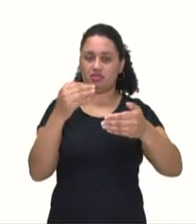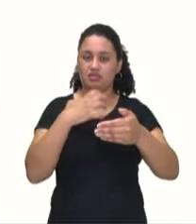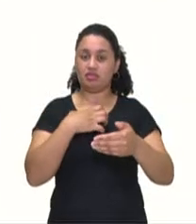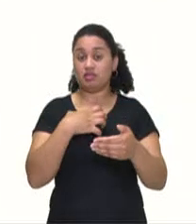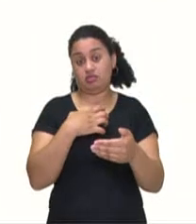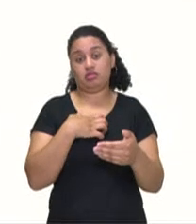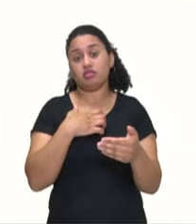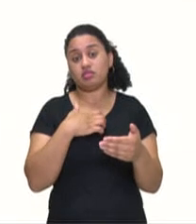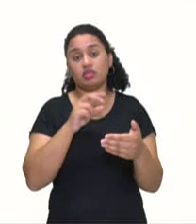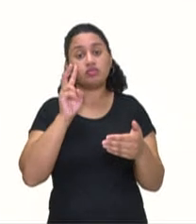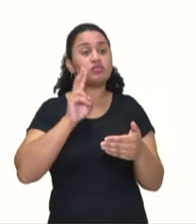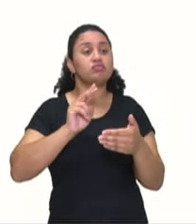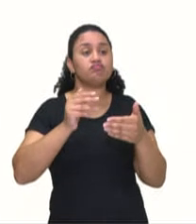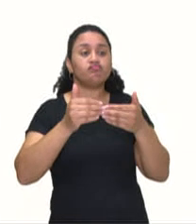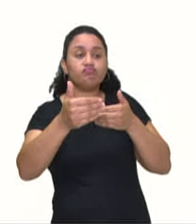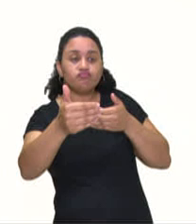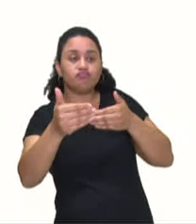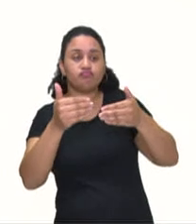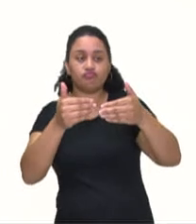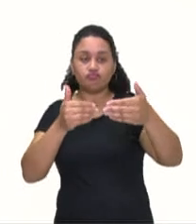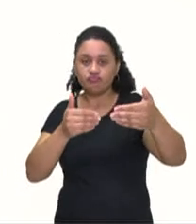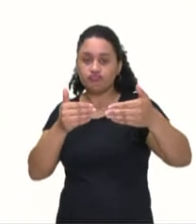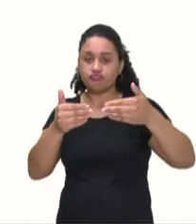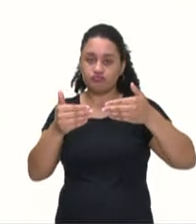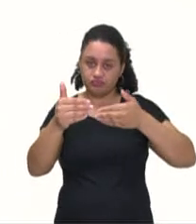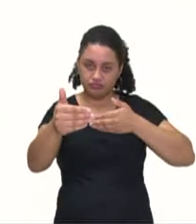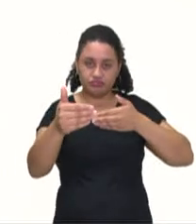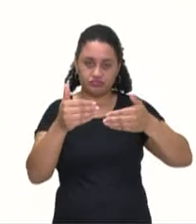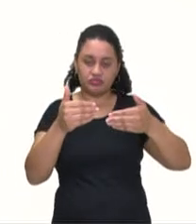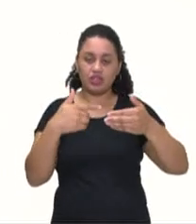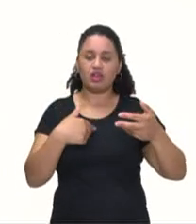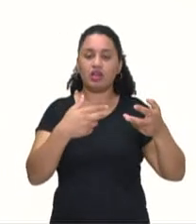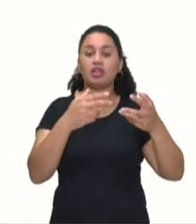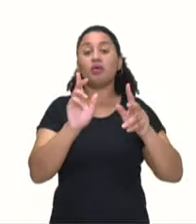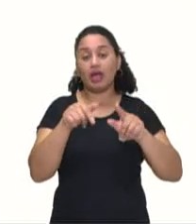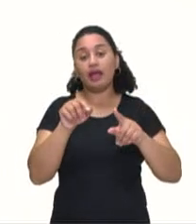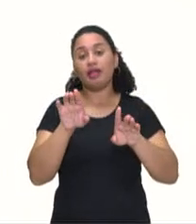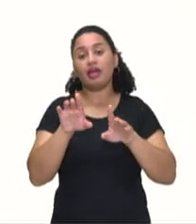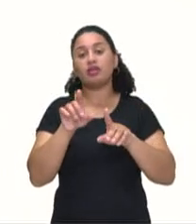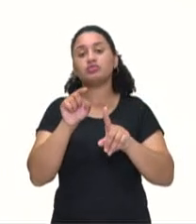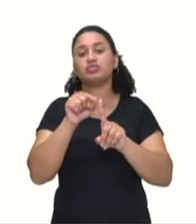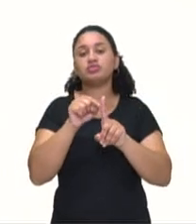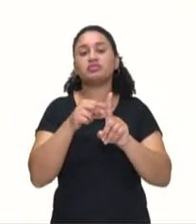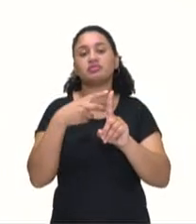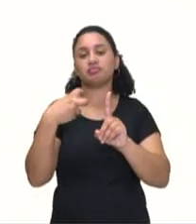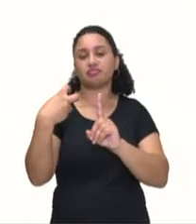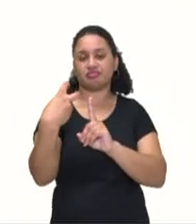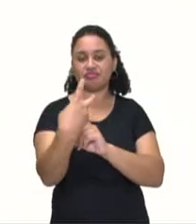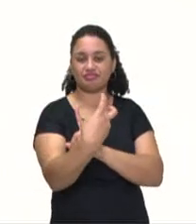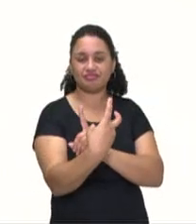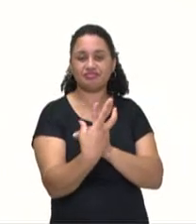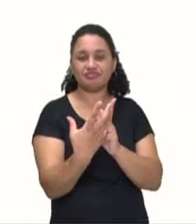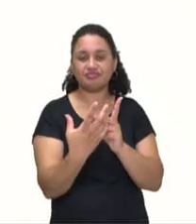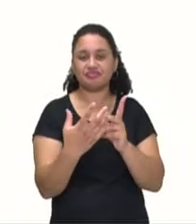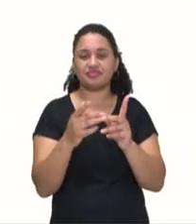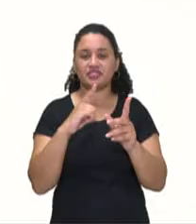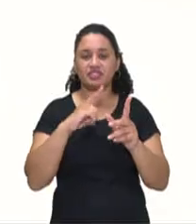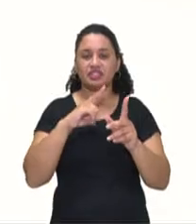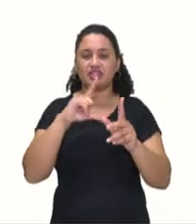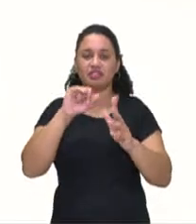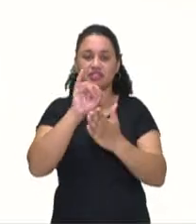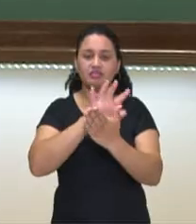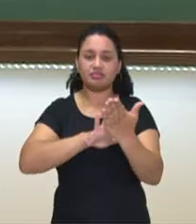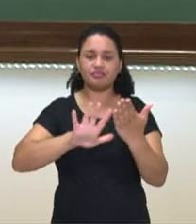sensação, né, de distanciamento, de perspectiva, né, nessa imagem.